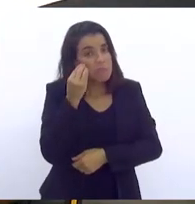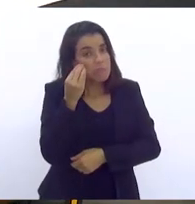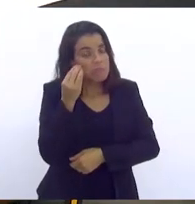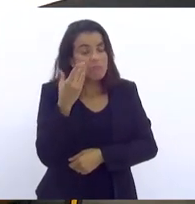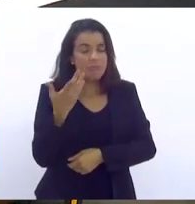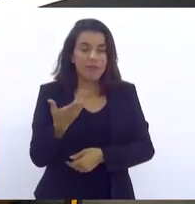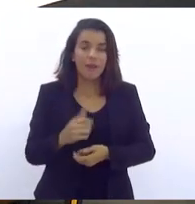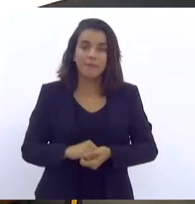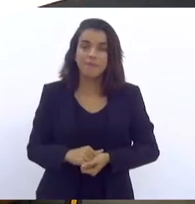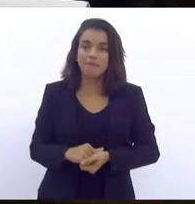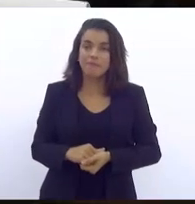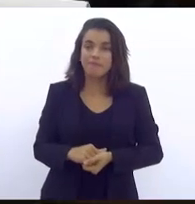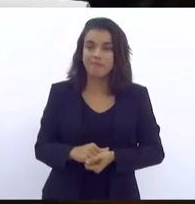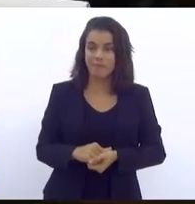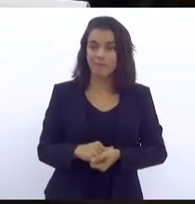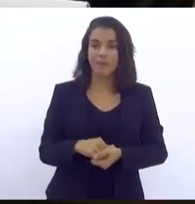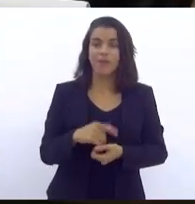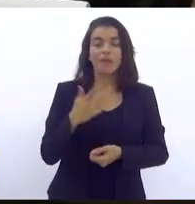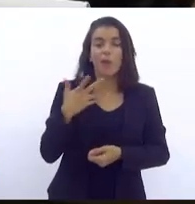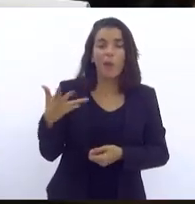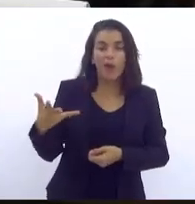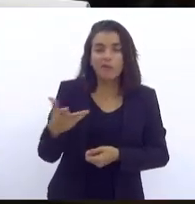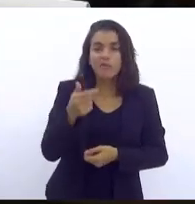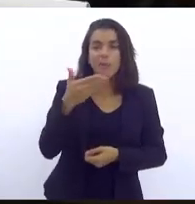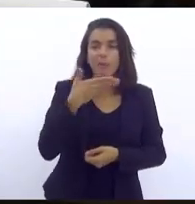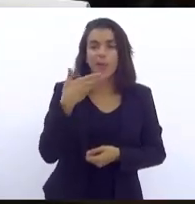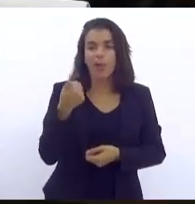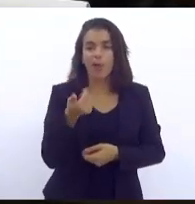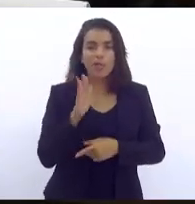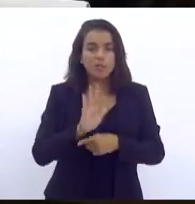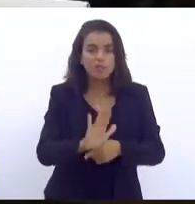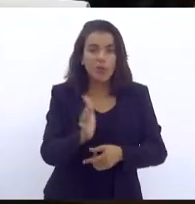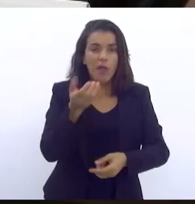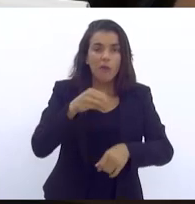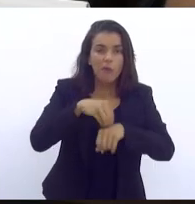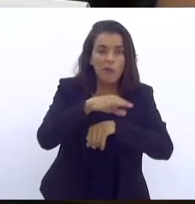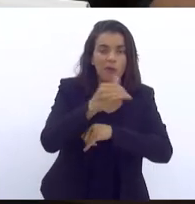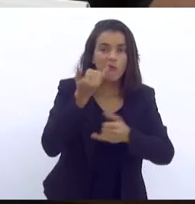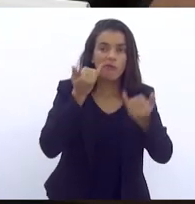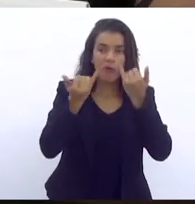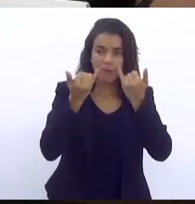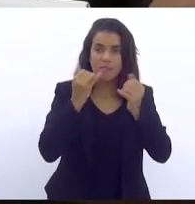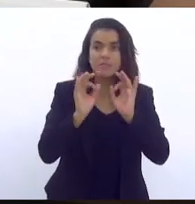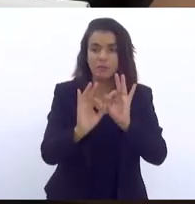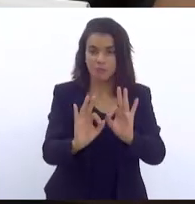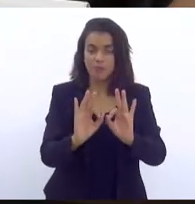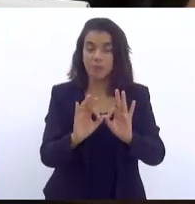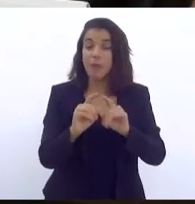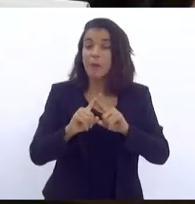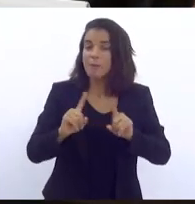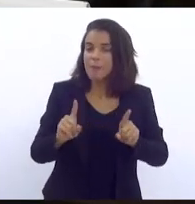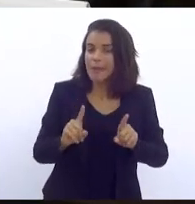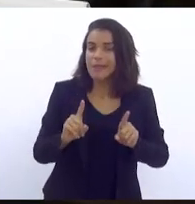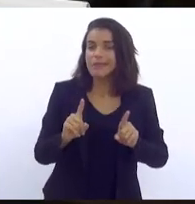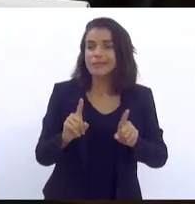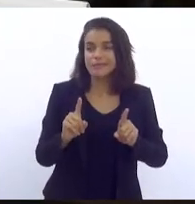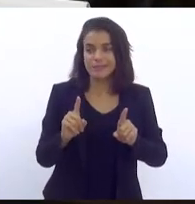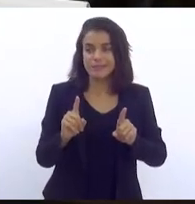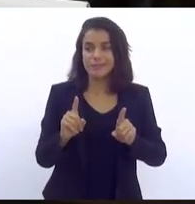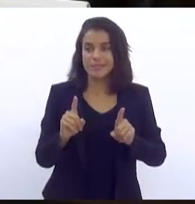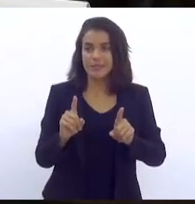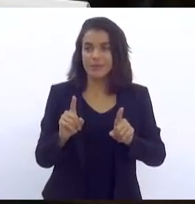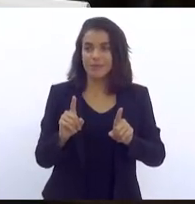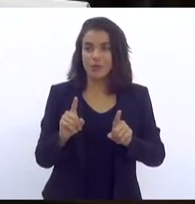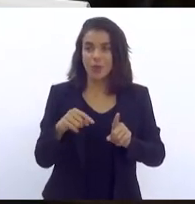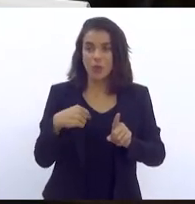sentido tá de de de qualificar melhor ajudar com informações exatamente mas mas assim eh eh